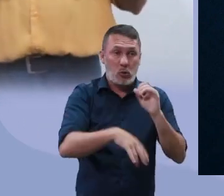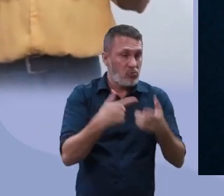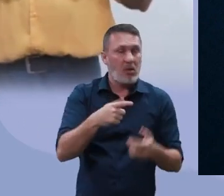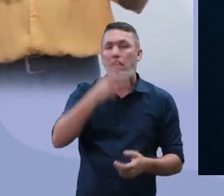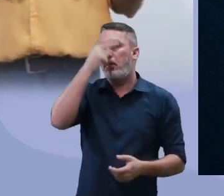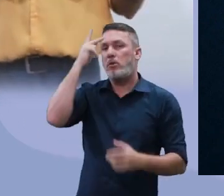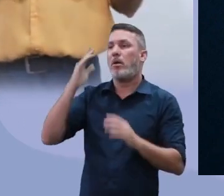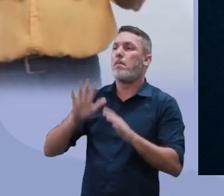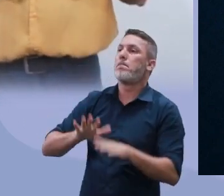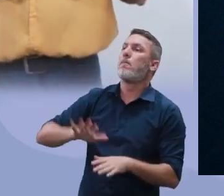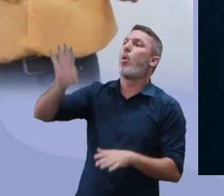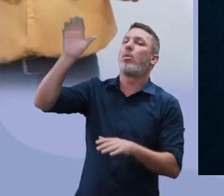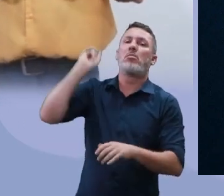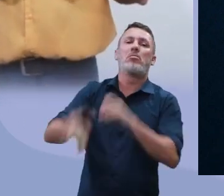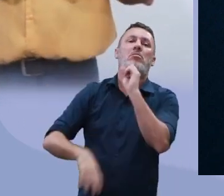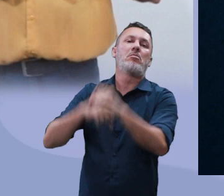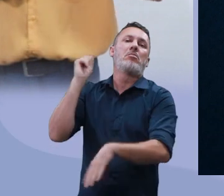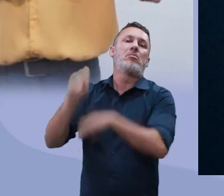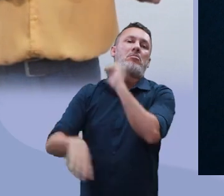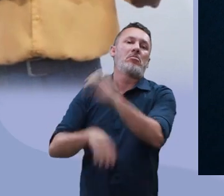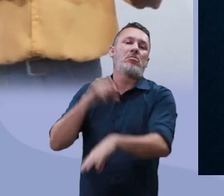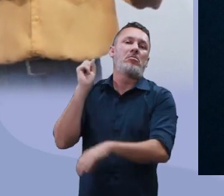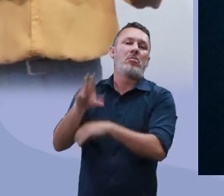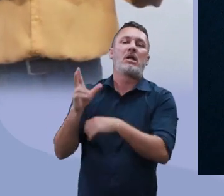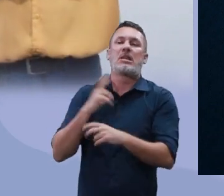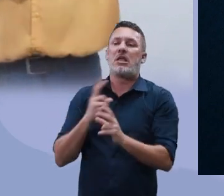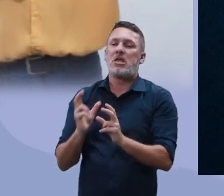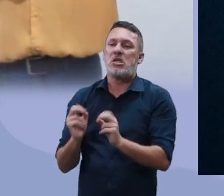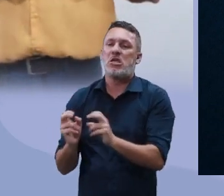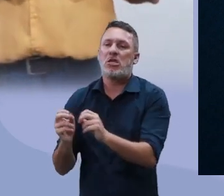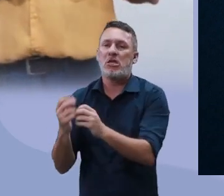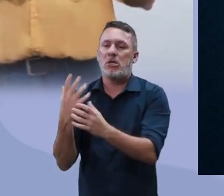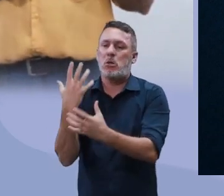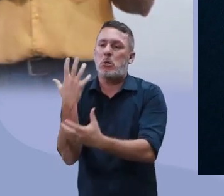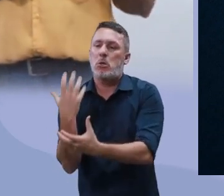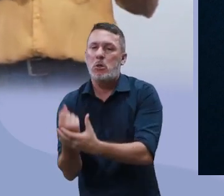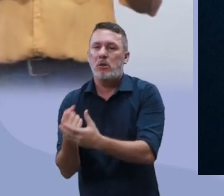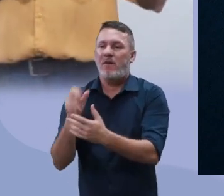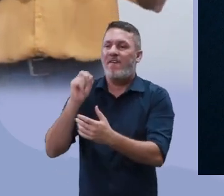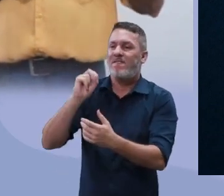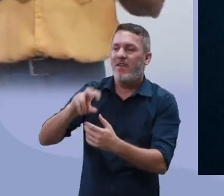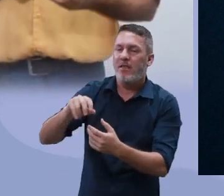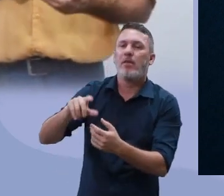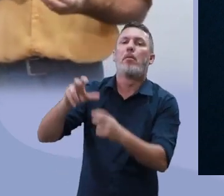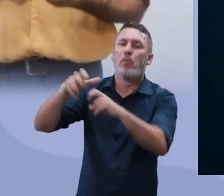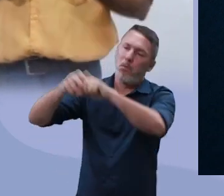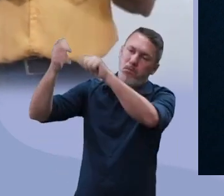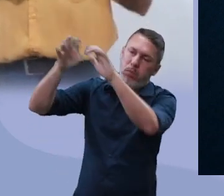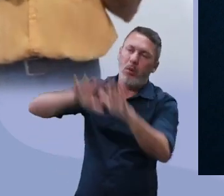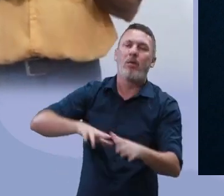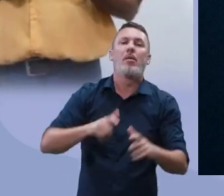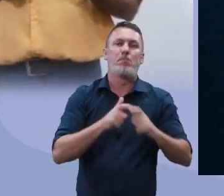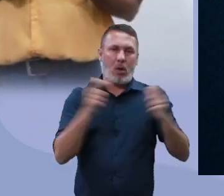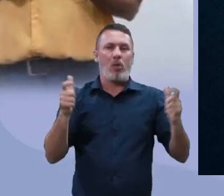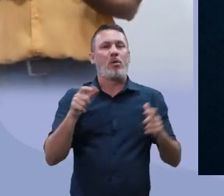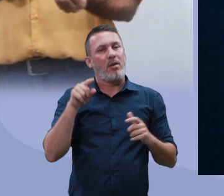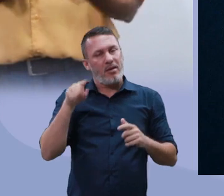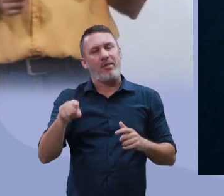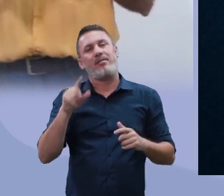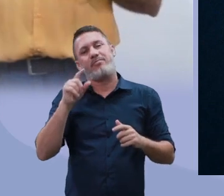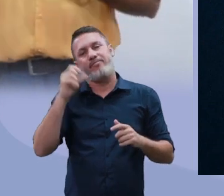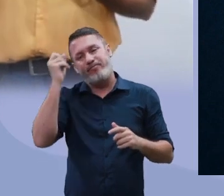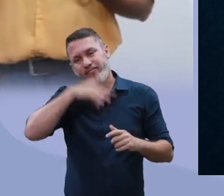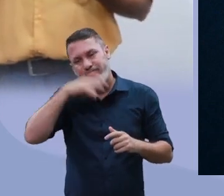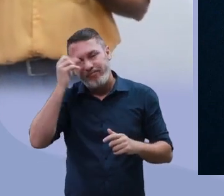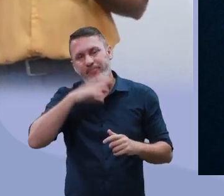encostas. E aí, quando você tem um volume maior de precipitação nessas áreas, o risco de deslizamento e desses desabamentos é muito grande.